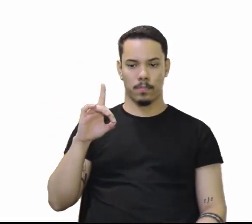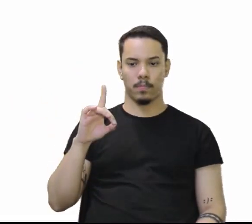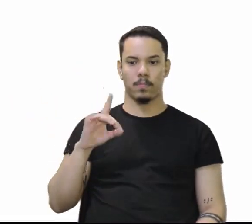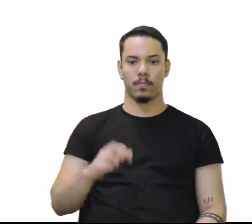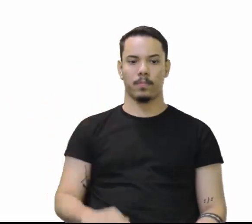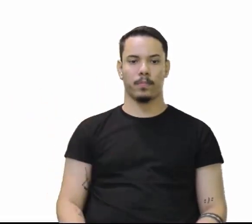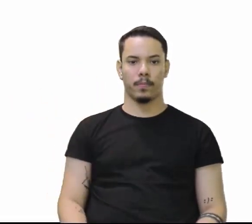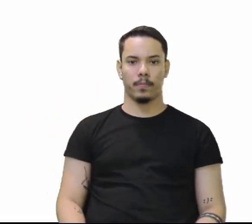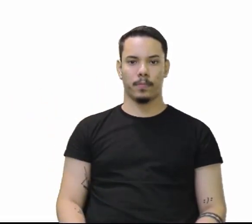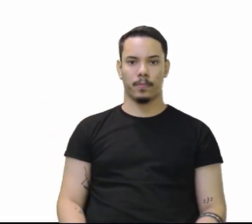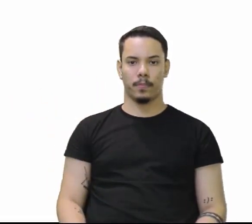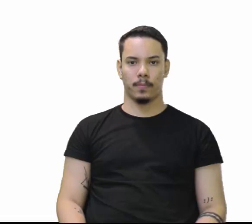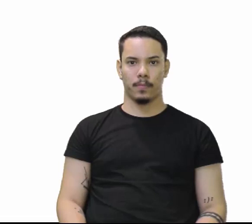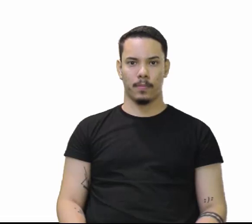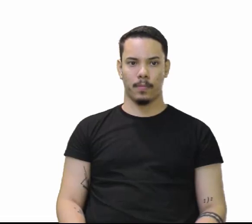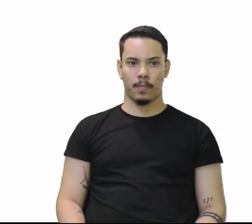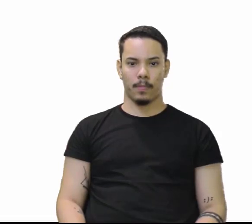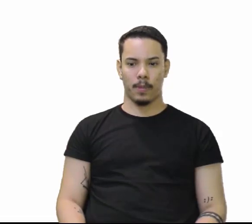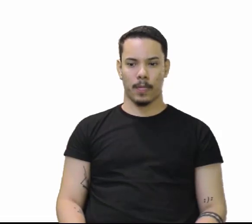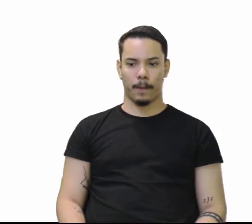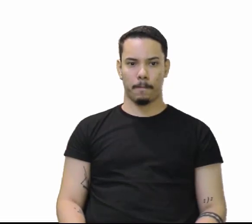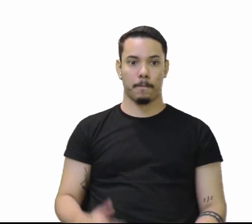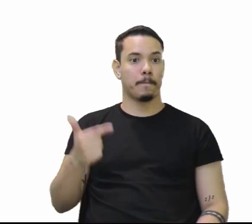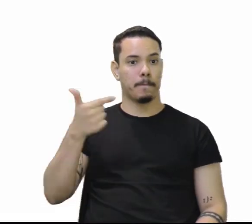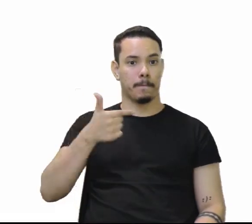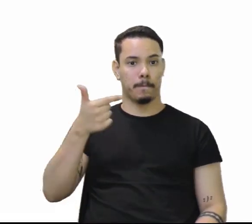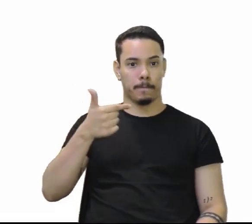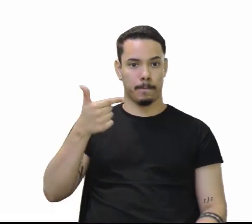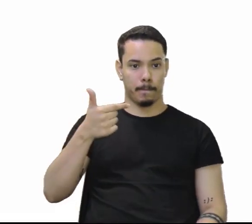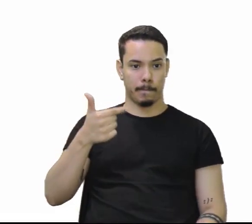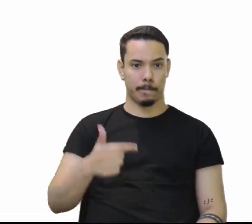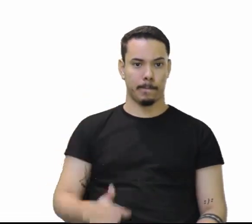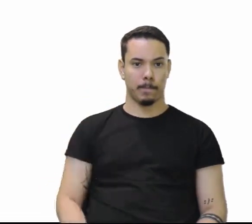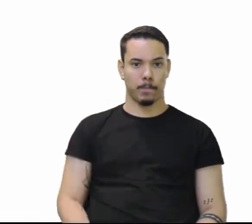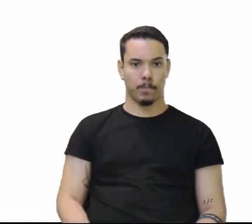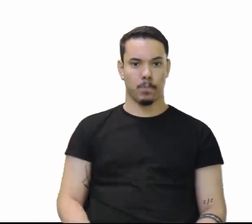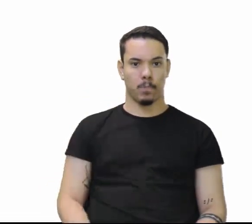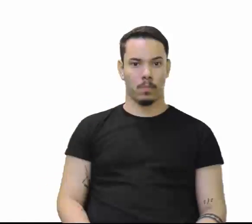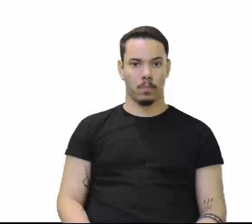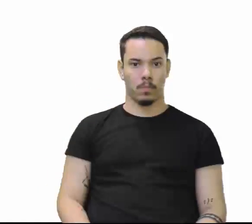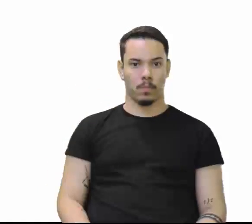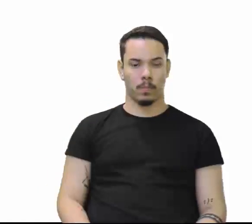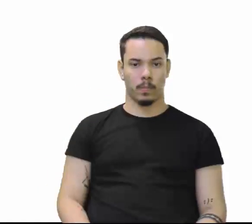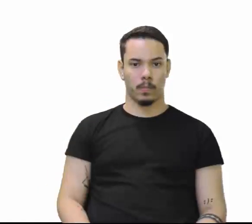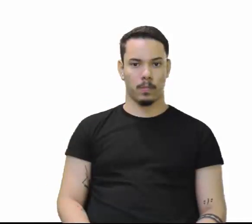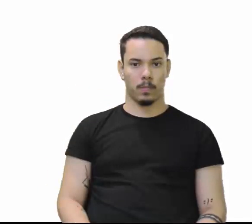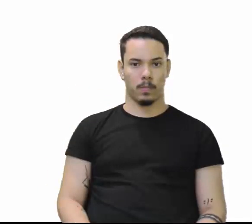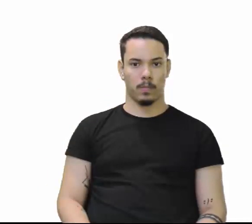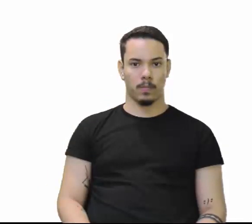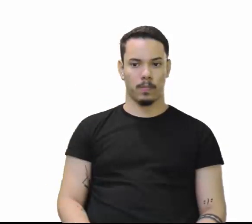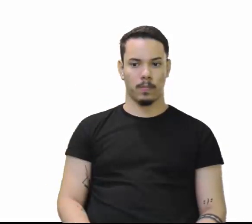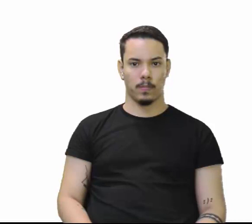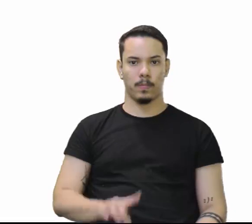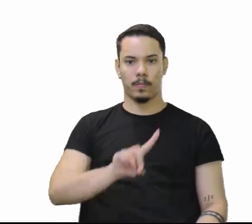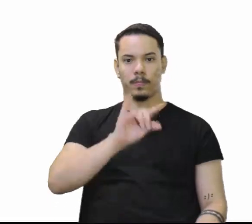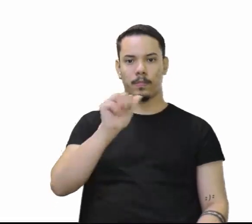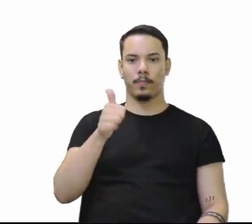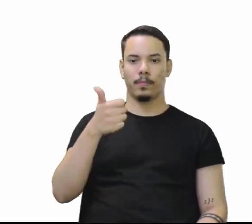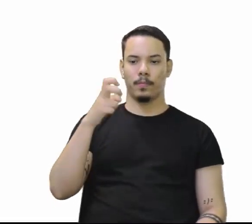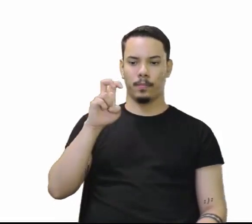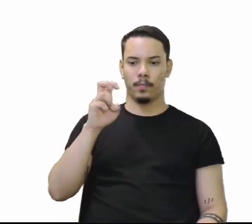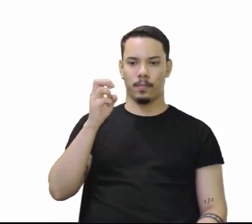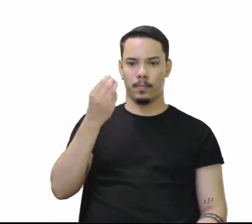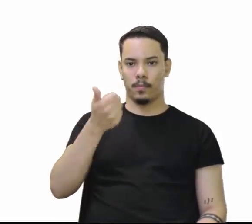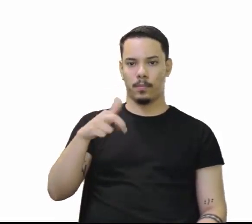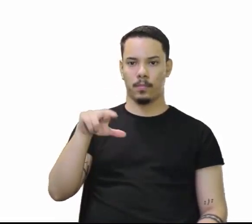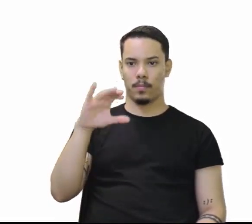Tá certo? Vamos para a segunda. Segunda fala o seguinte: no dia 15 de